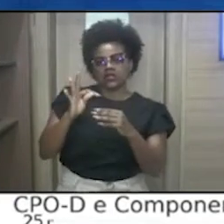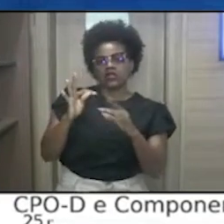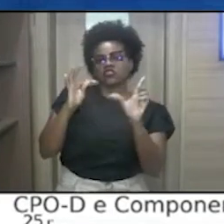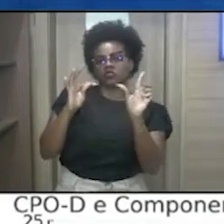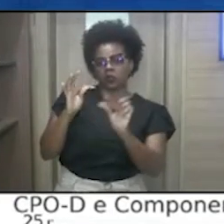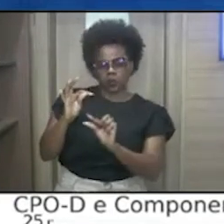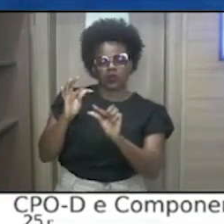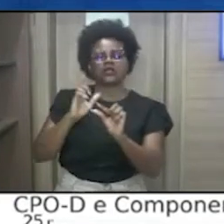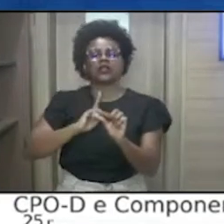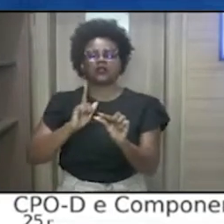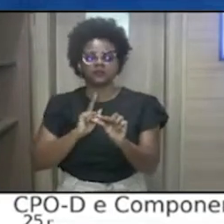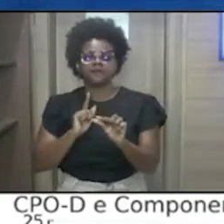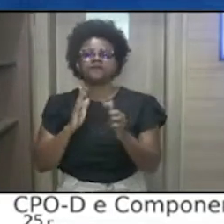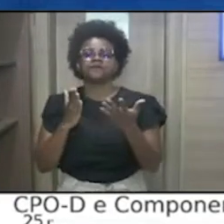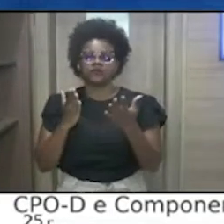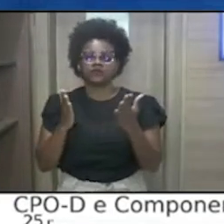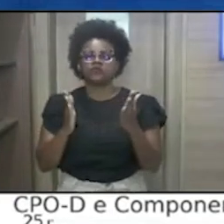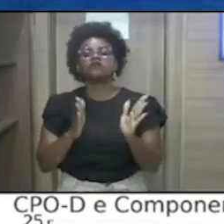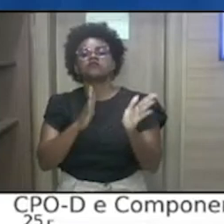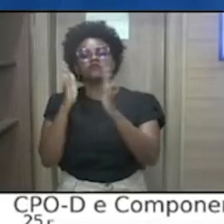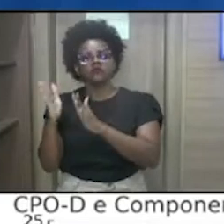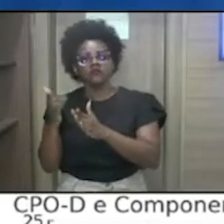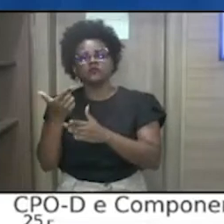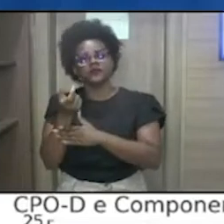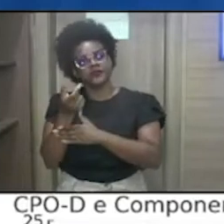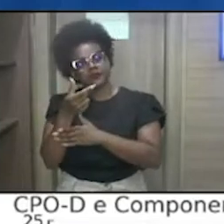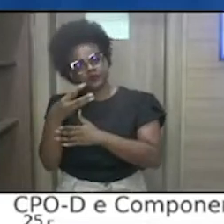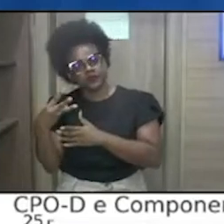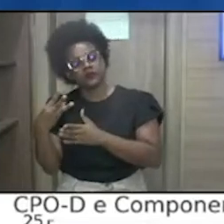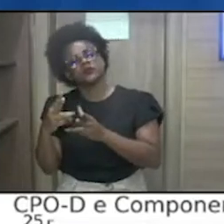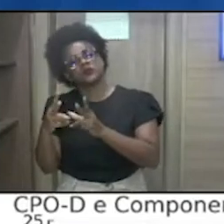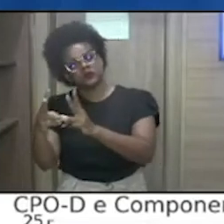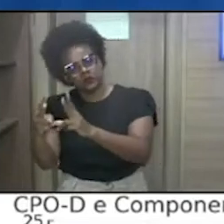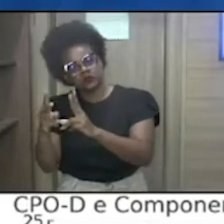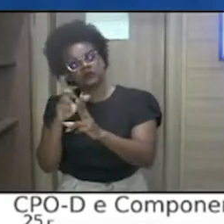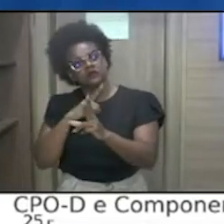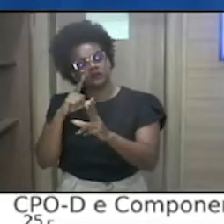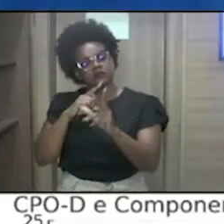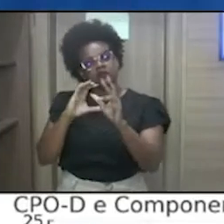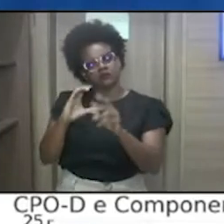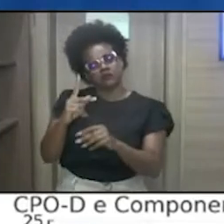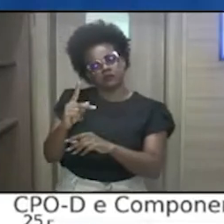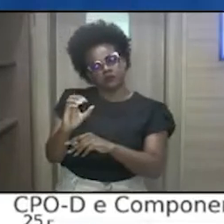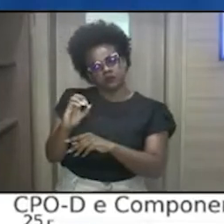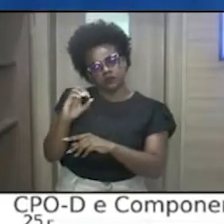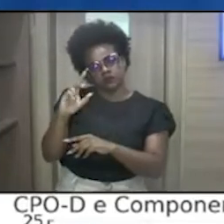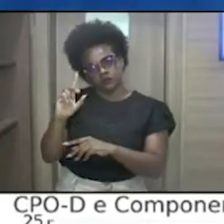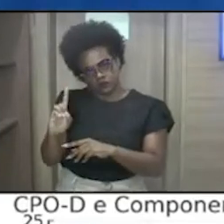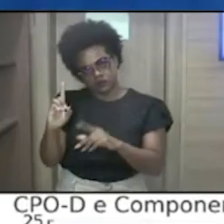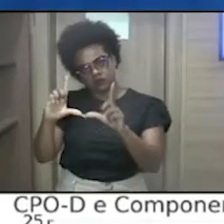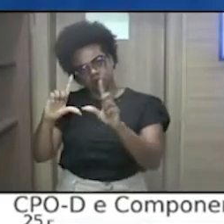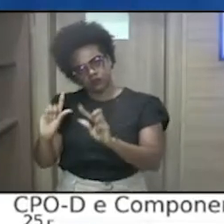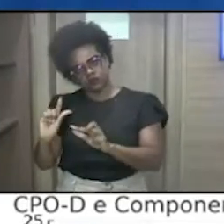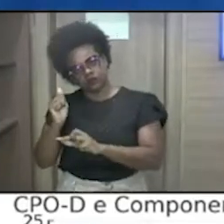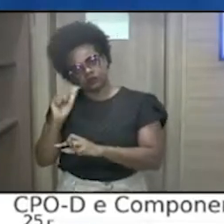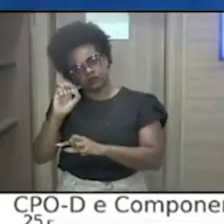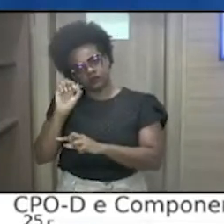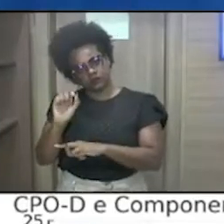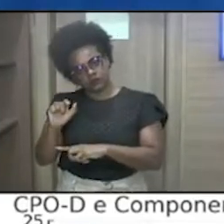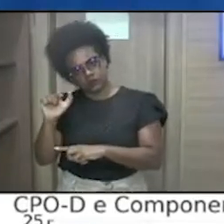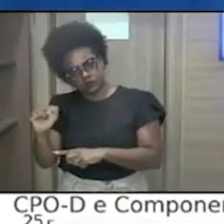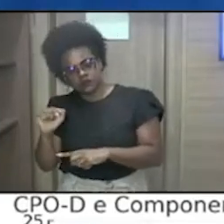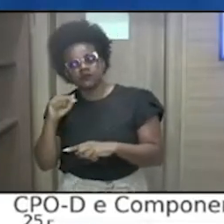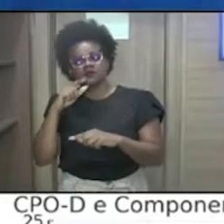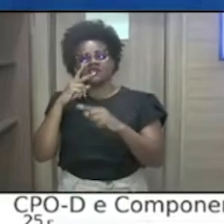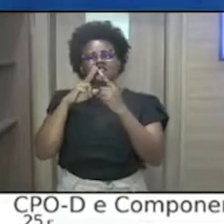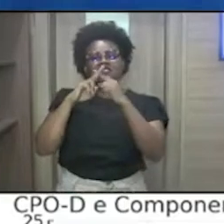desse componente, e em 2023 confirma a continuidade dessa tendência. O índice CPOD despencou para 10,7, tanto